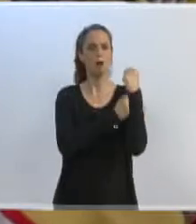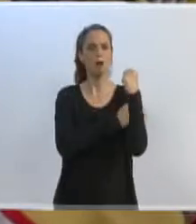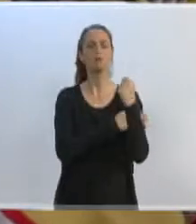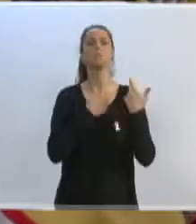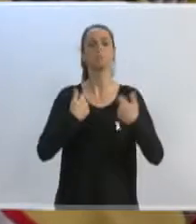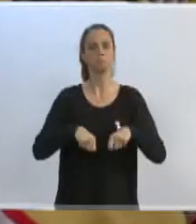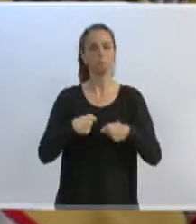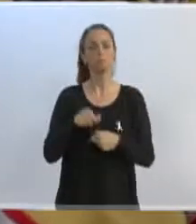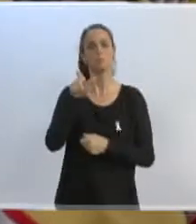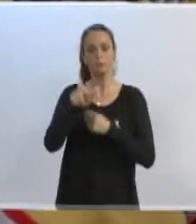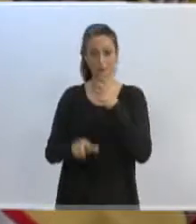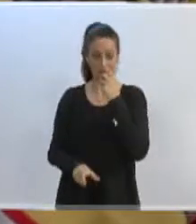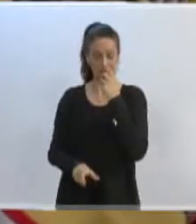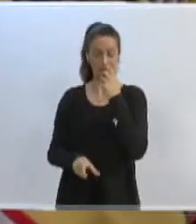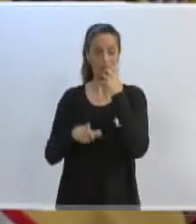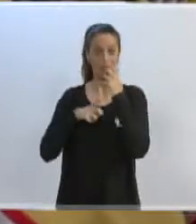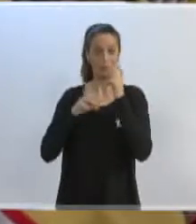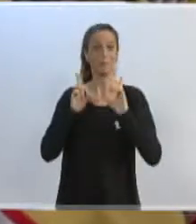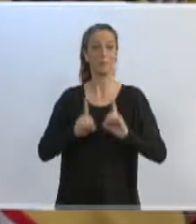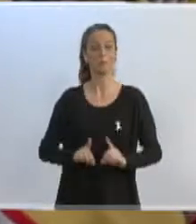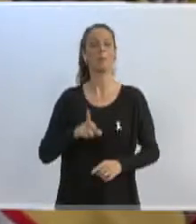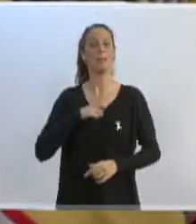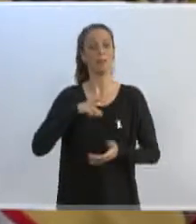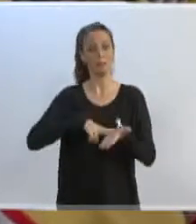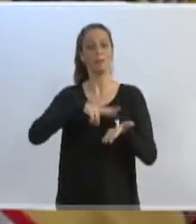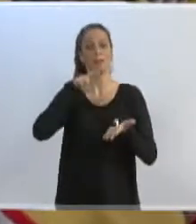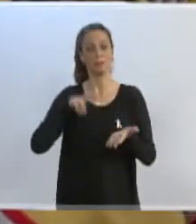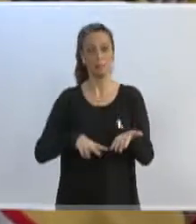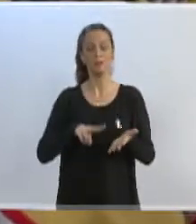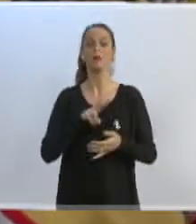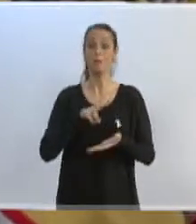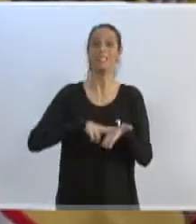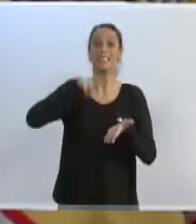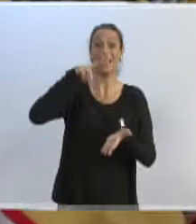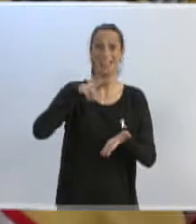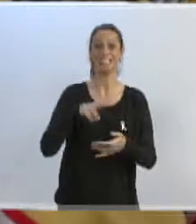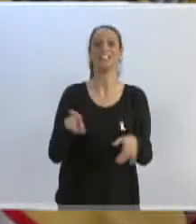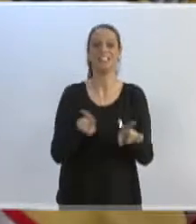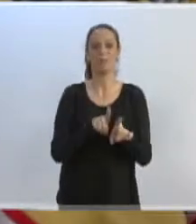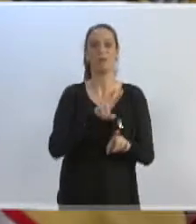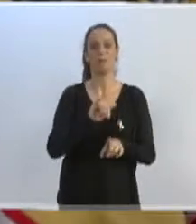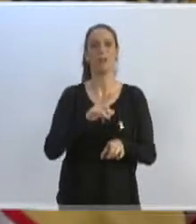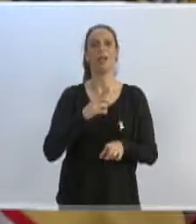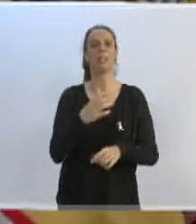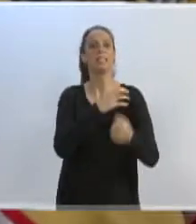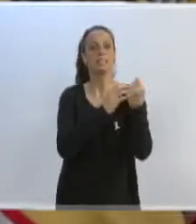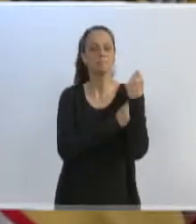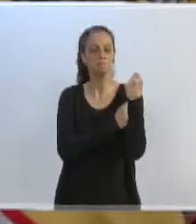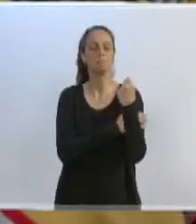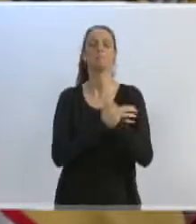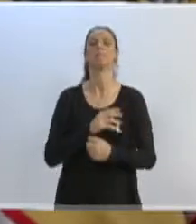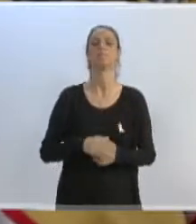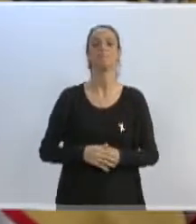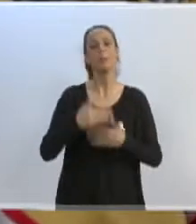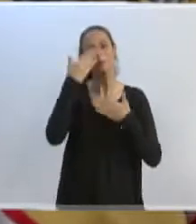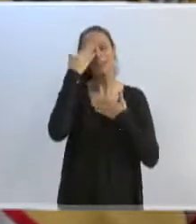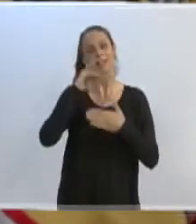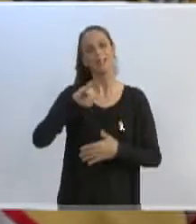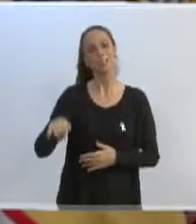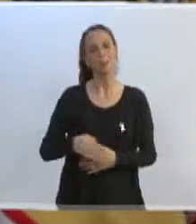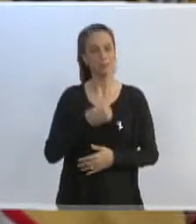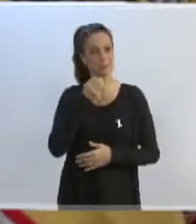pessoas com deficiência serão beneficiadas e também sairão fortalecidas por meio desse vínculo. Agradeço a oportunidade